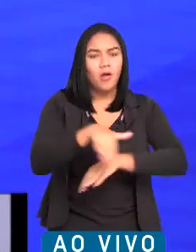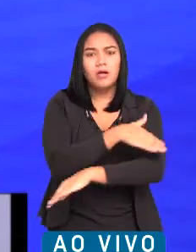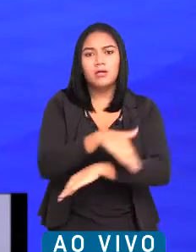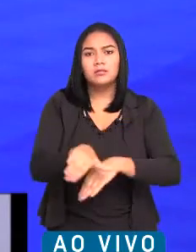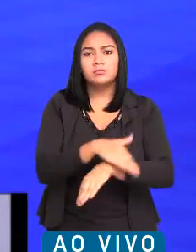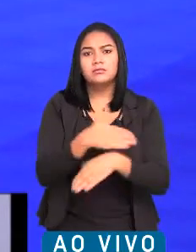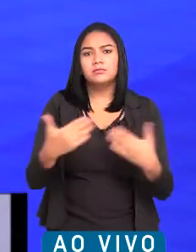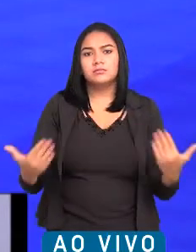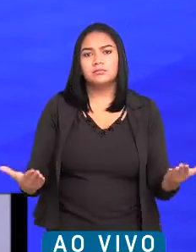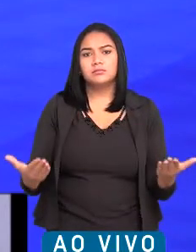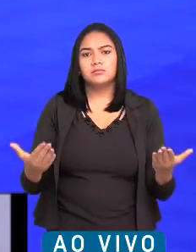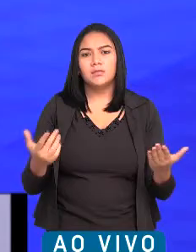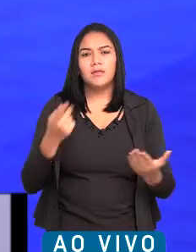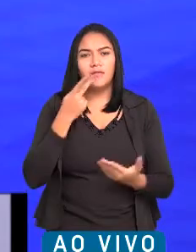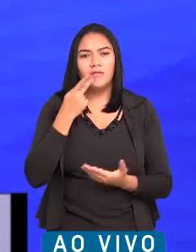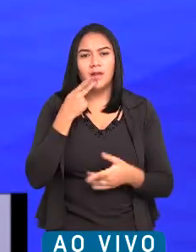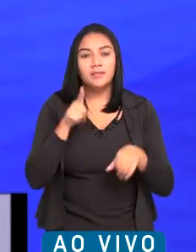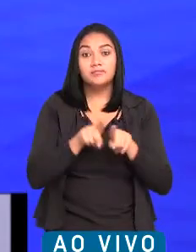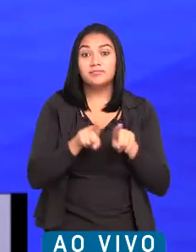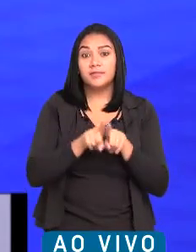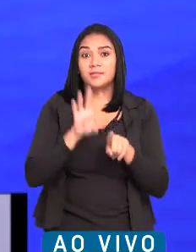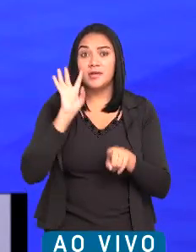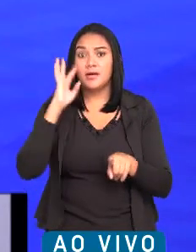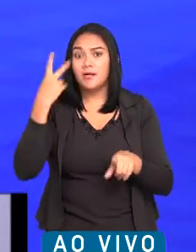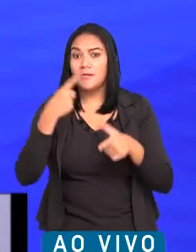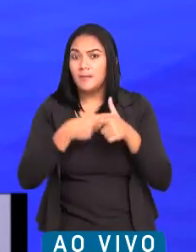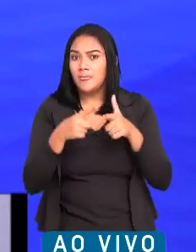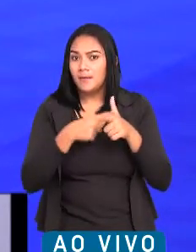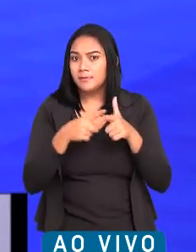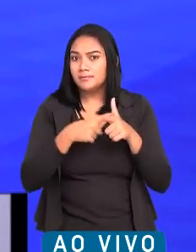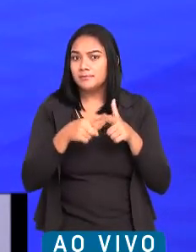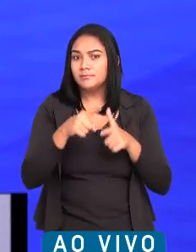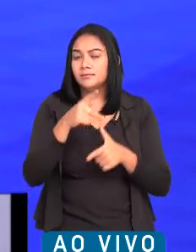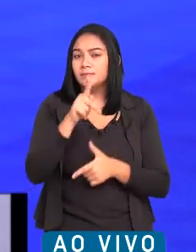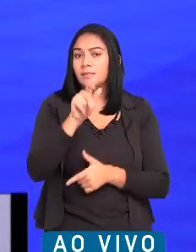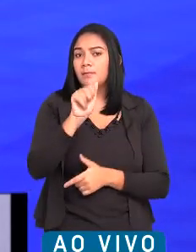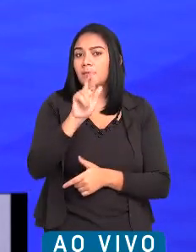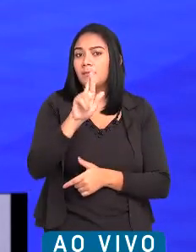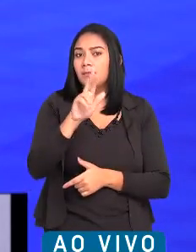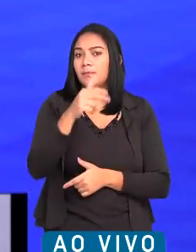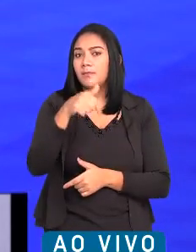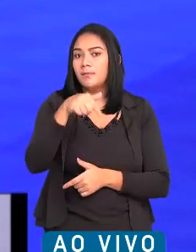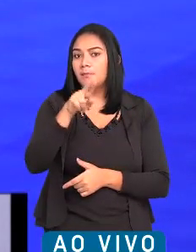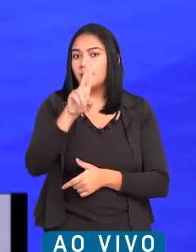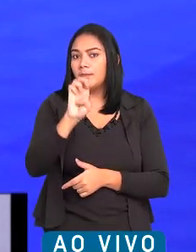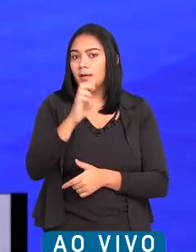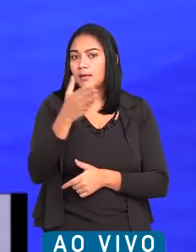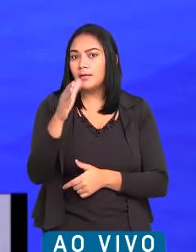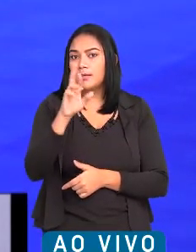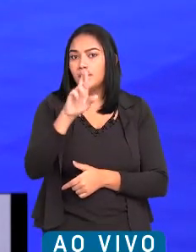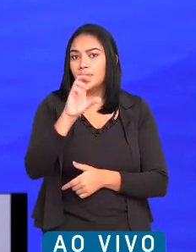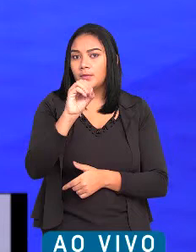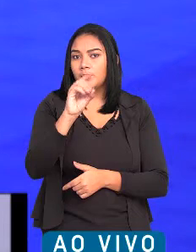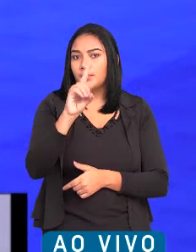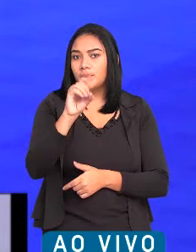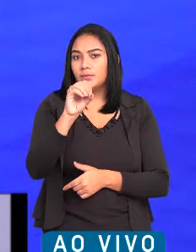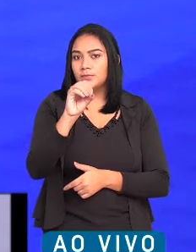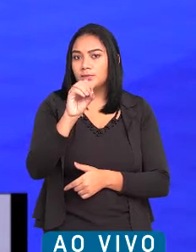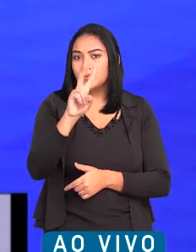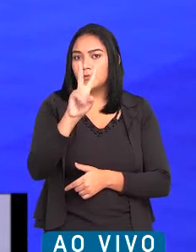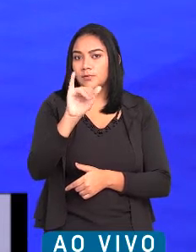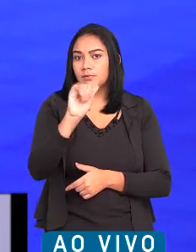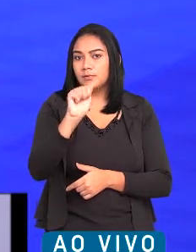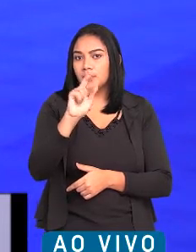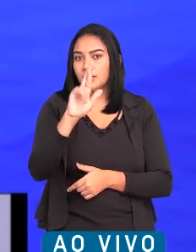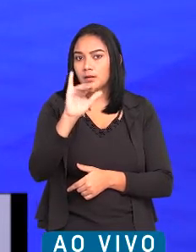Rodoviário, onde naquele momento se tornou um palanque político, onde as pessoas foram lá tirar proveito da miséria das pessoas. E hoje você volta lá